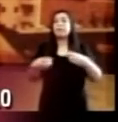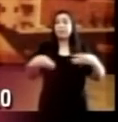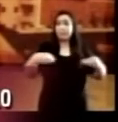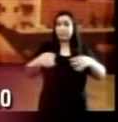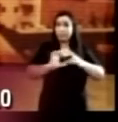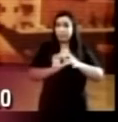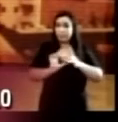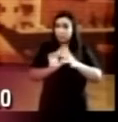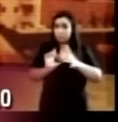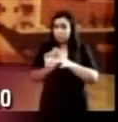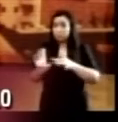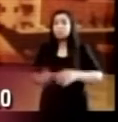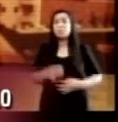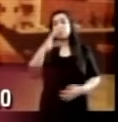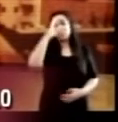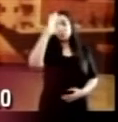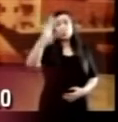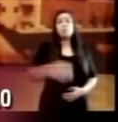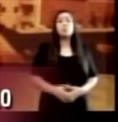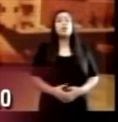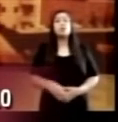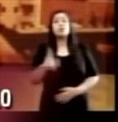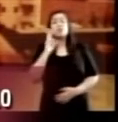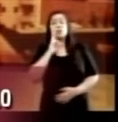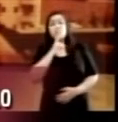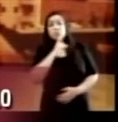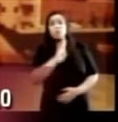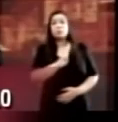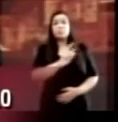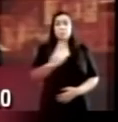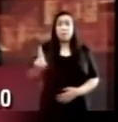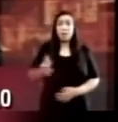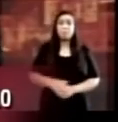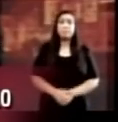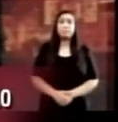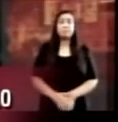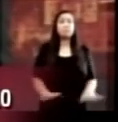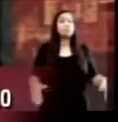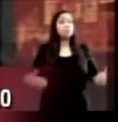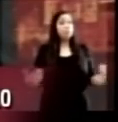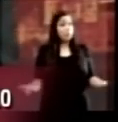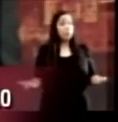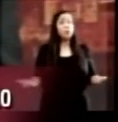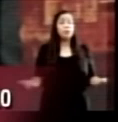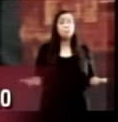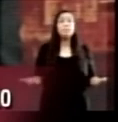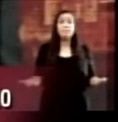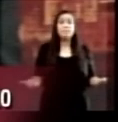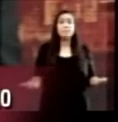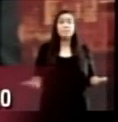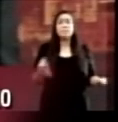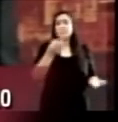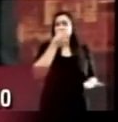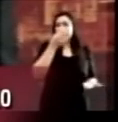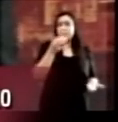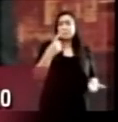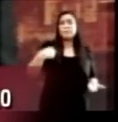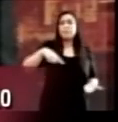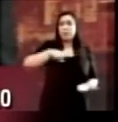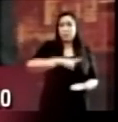flexibilização, principalmente no setor de bares e restaurantes? Olha, eu acho que a